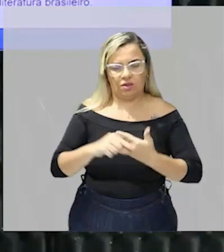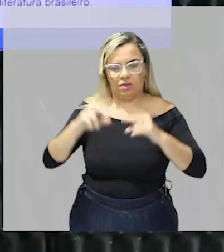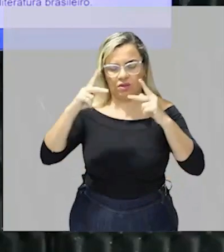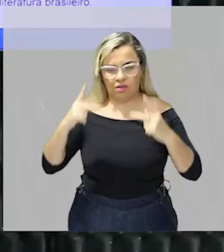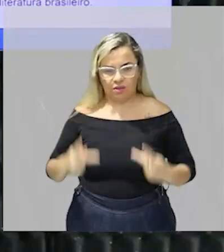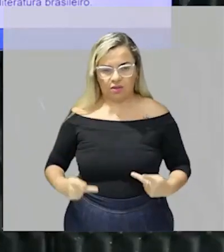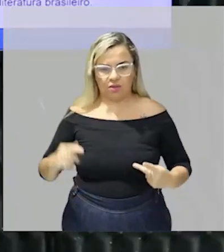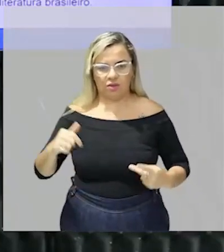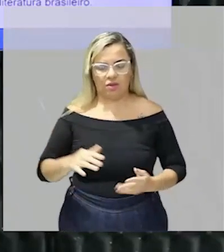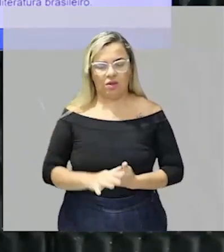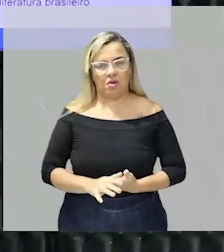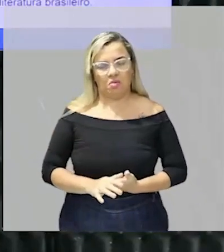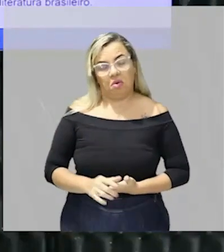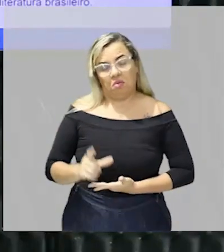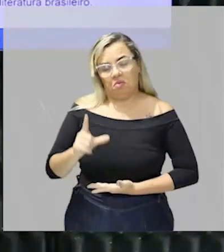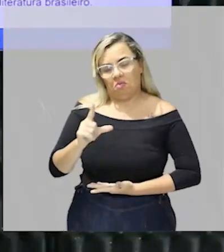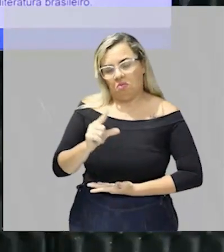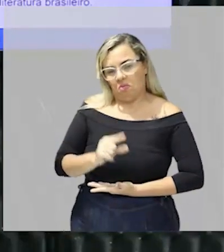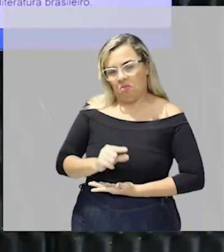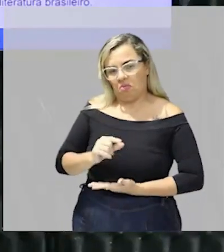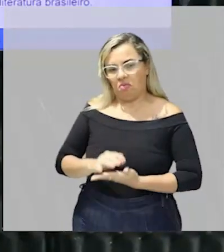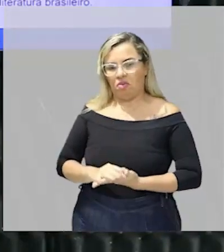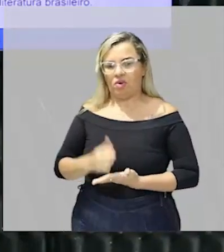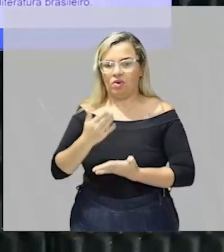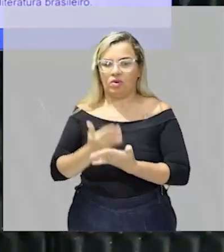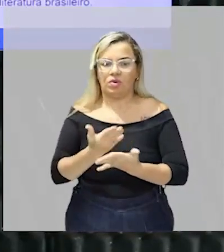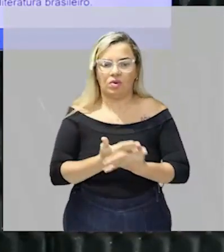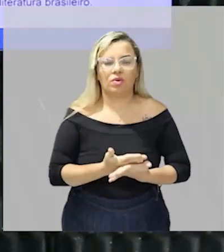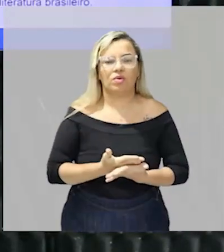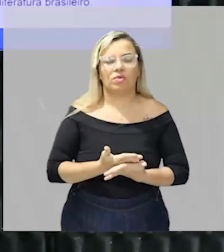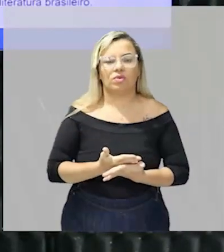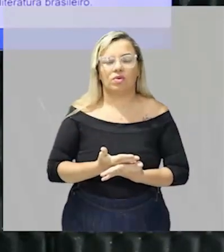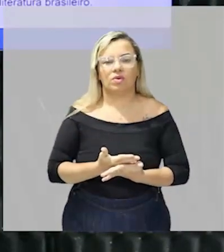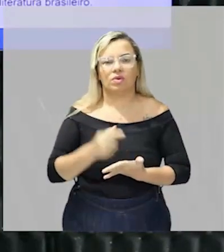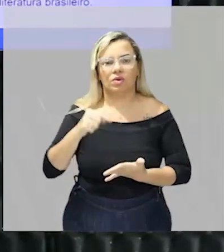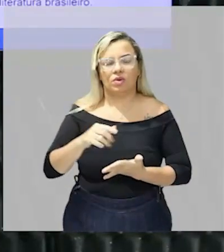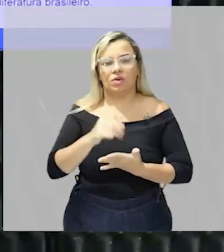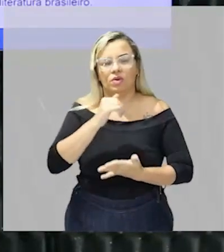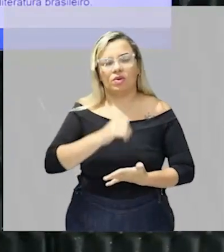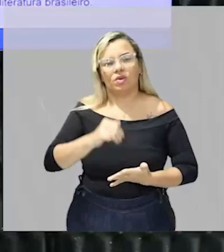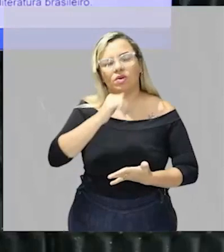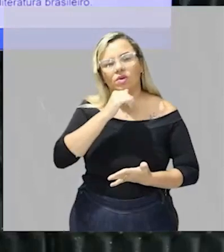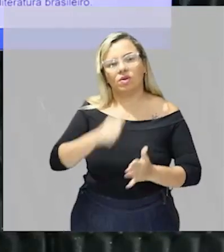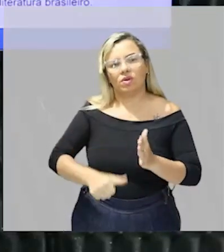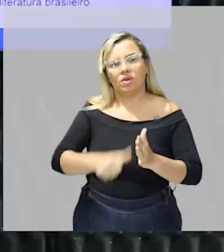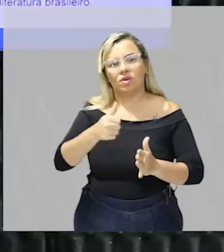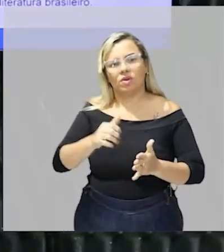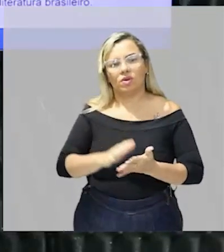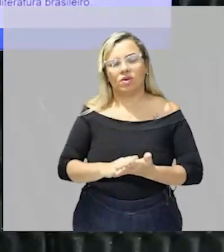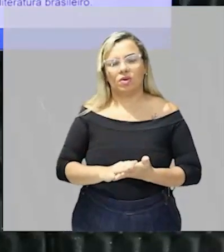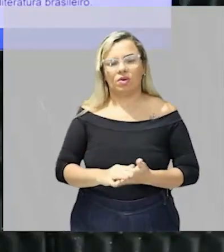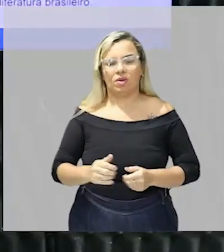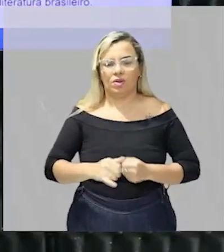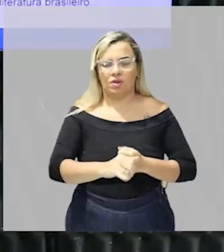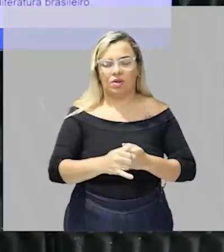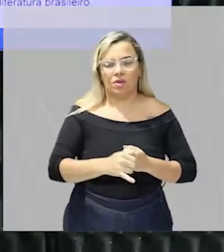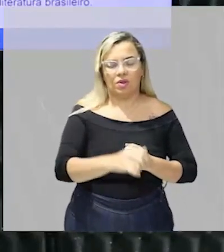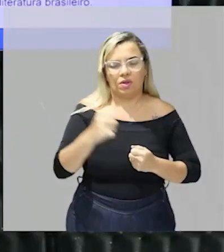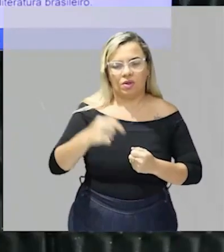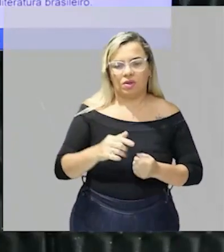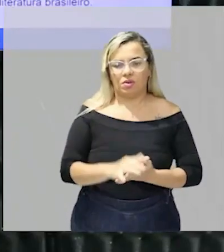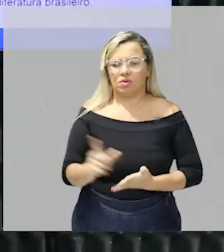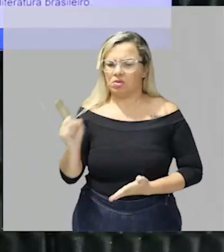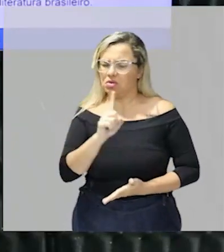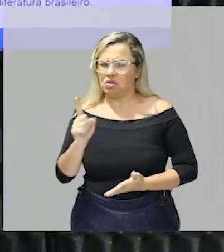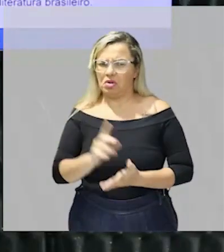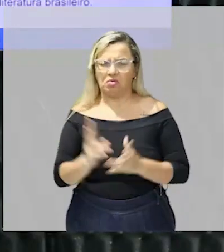humanistas, ou pouco letrados, né? É o caso ali dos cronistas, dos primeiros cronistas, não desvaloriza o conteúdo